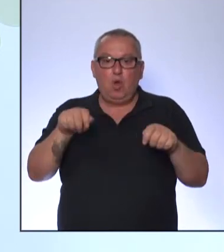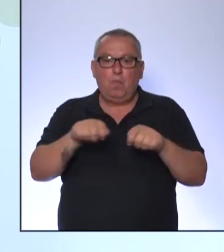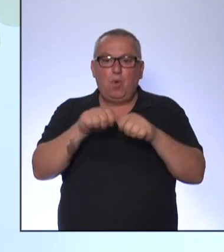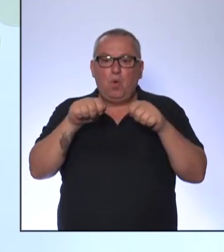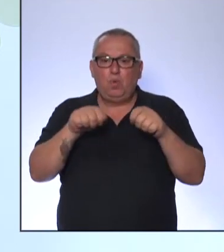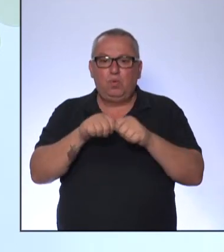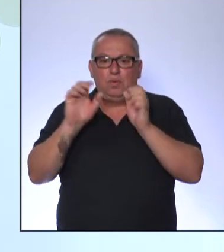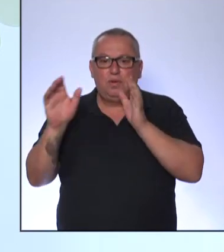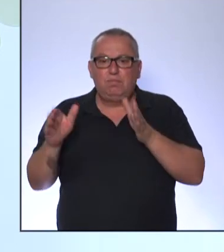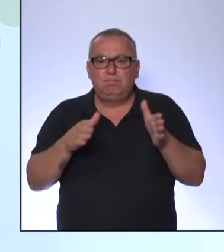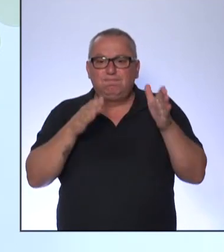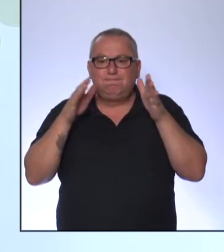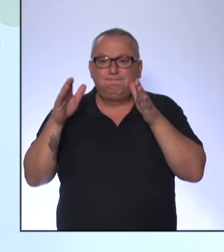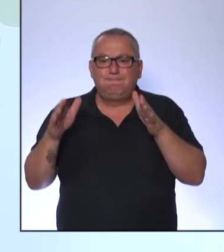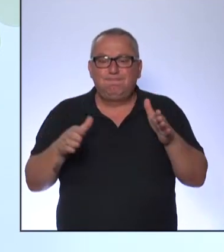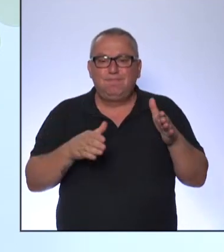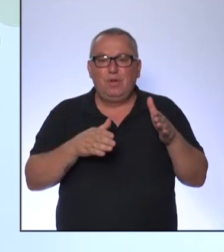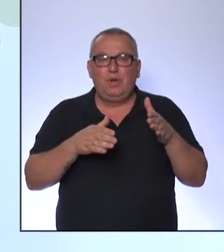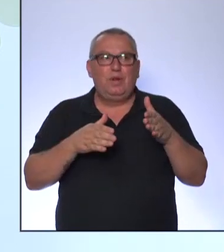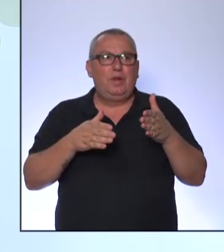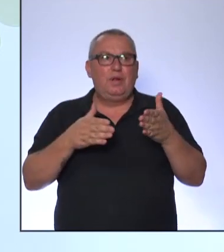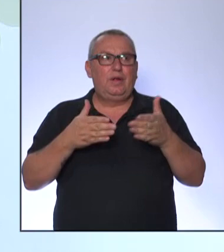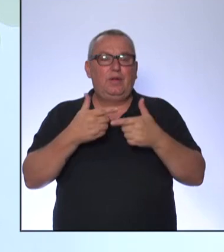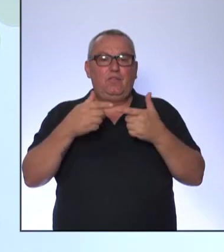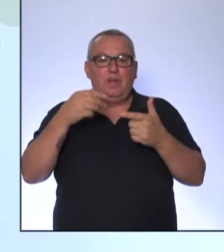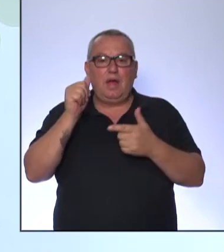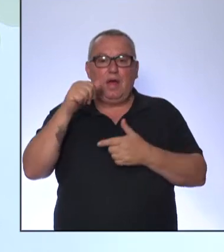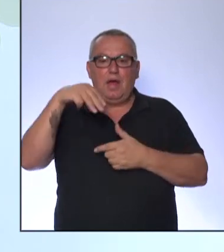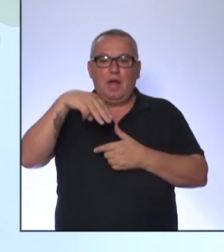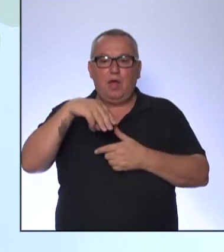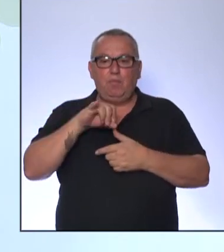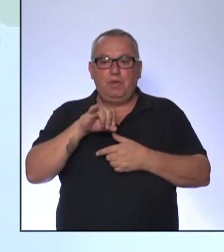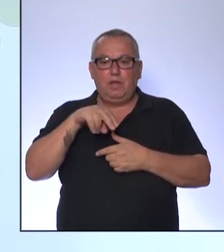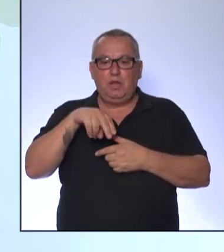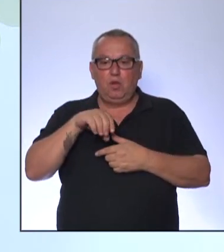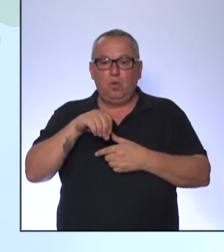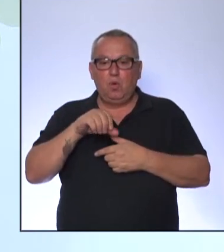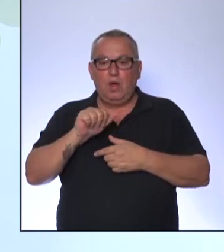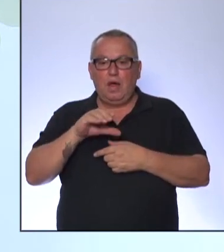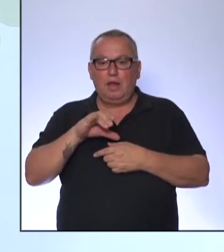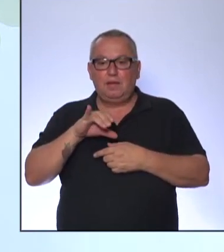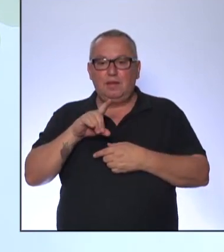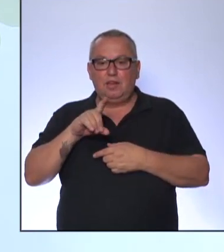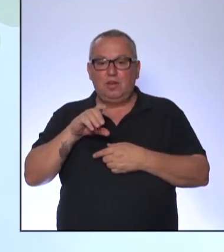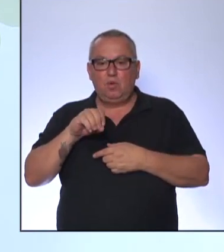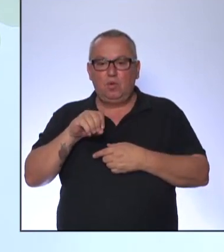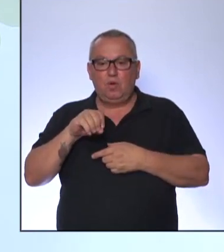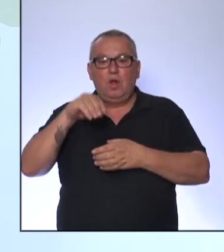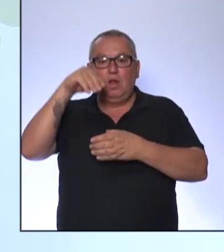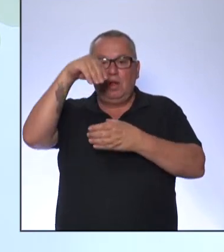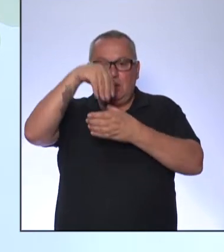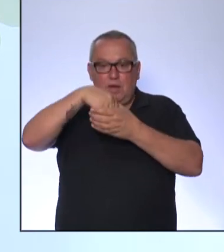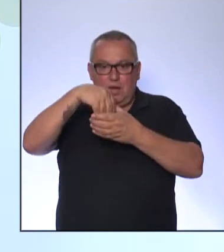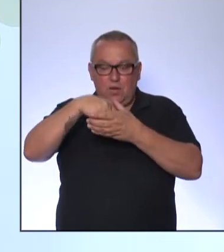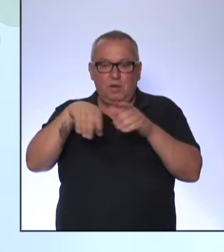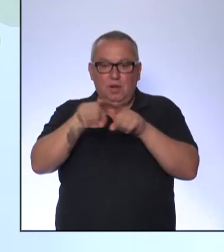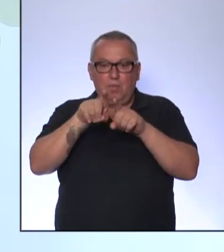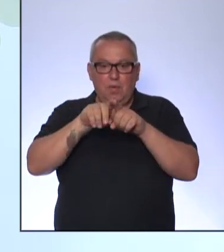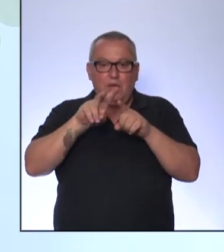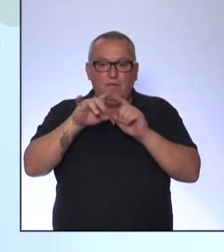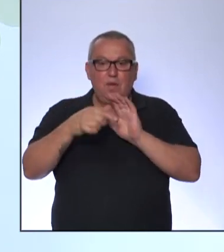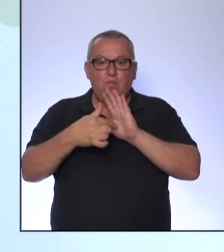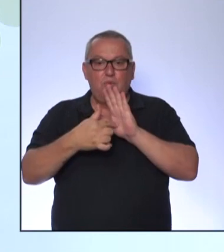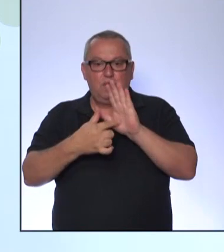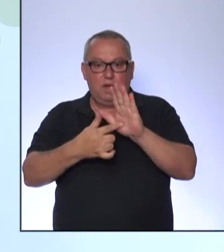algumas estruturas de aminoácidos, né? Então, vai ser produzido na parte interna da célula e essa célula vai colocar para